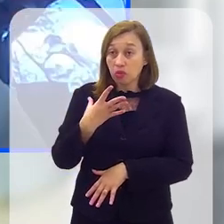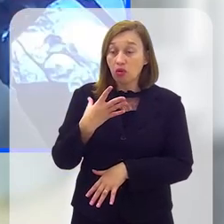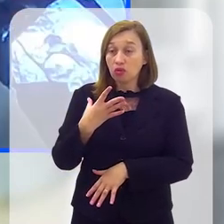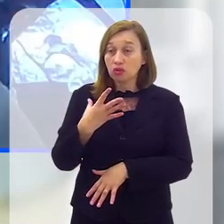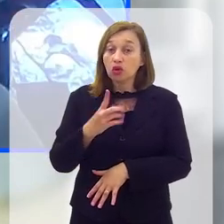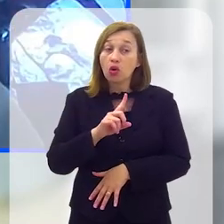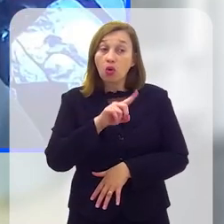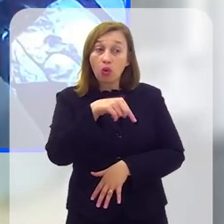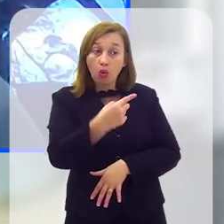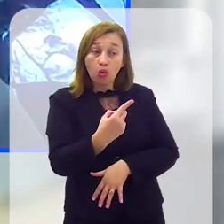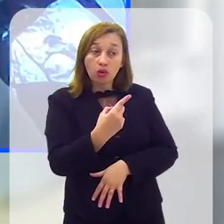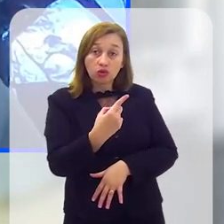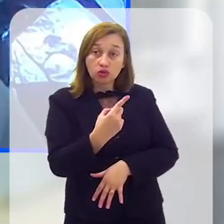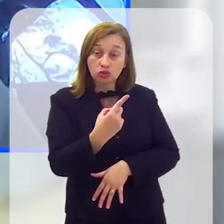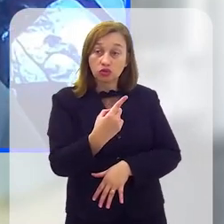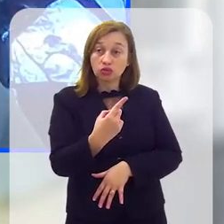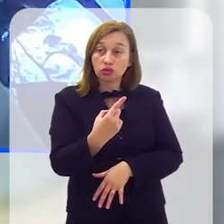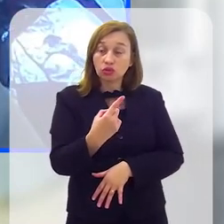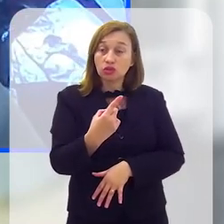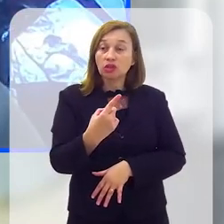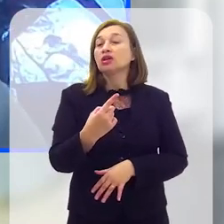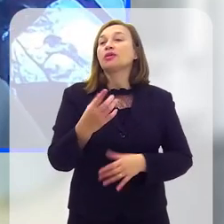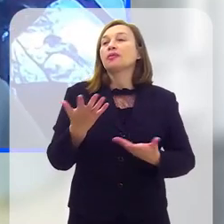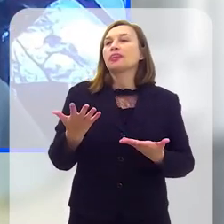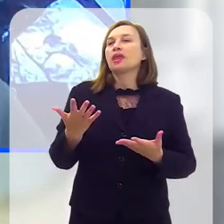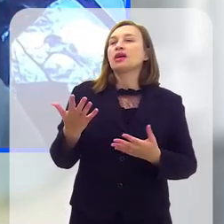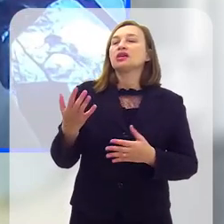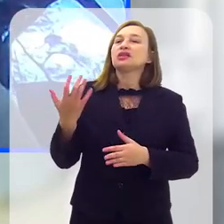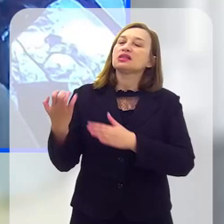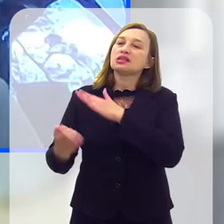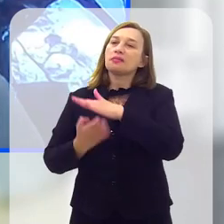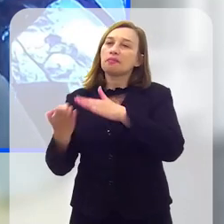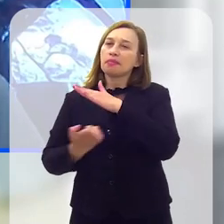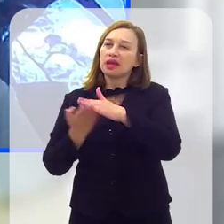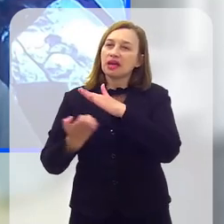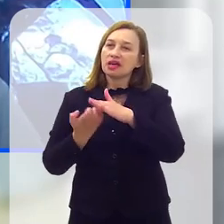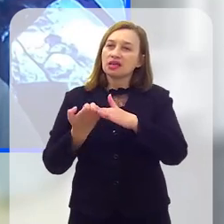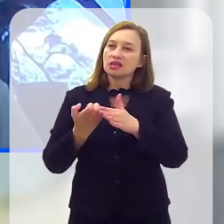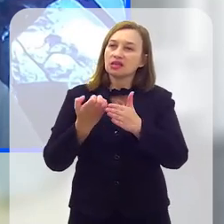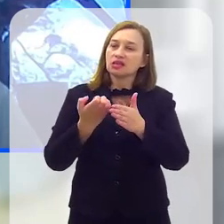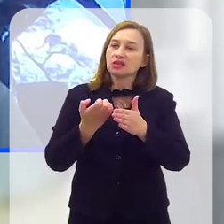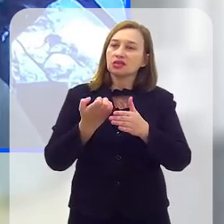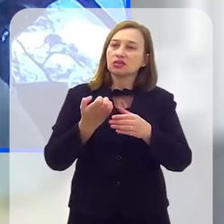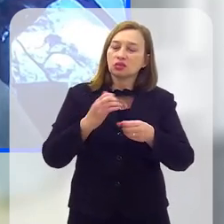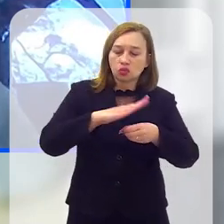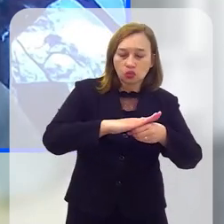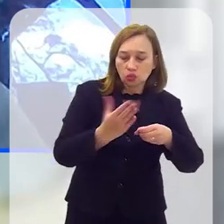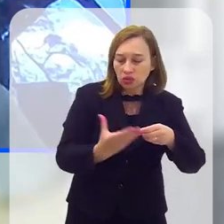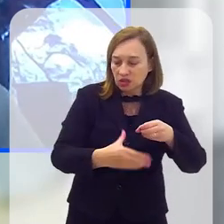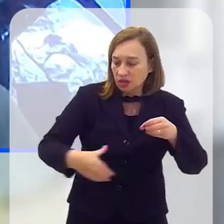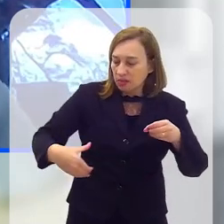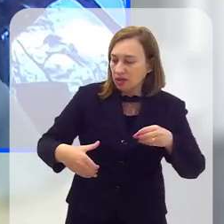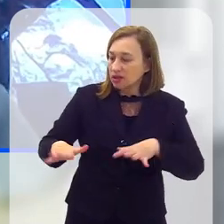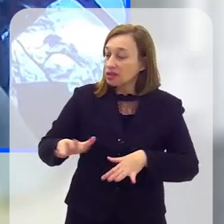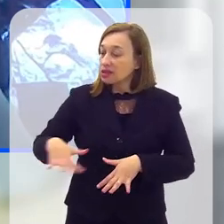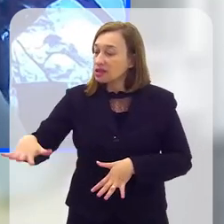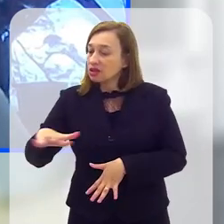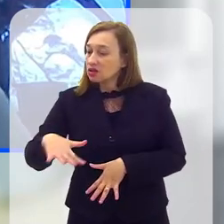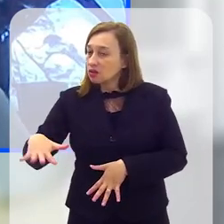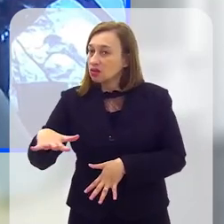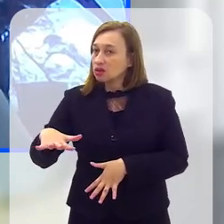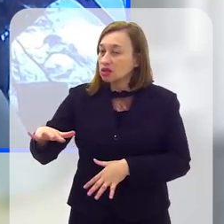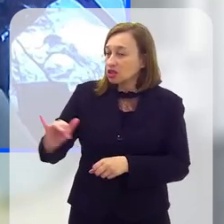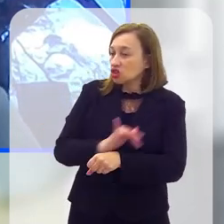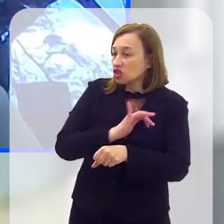investimento pelas concessionárias para universalizar o serviço de saneamento dentro dessas regiões, quais são as estratégias que elas